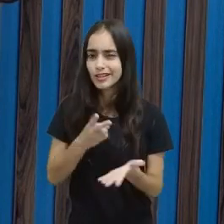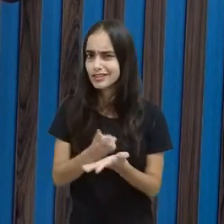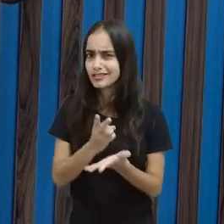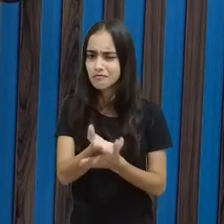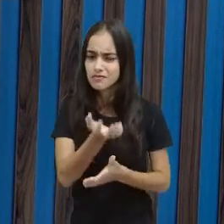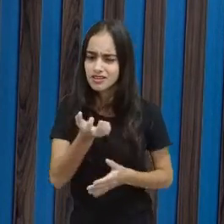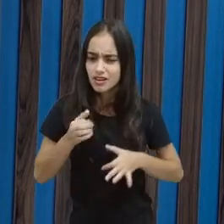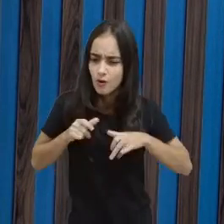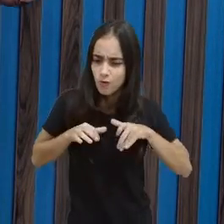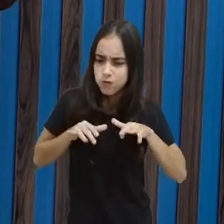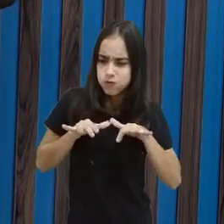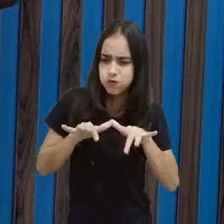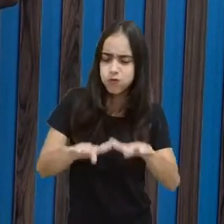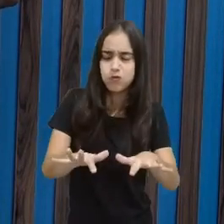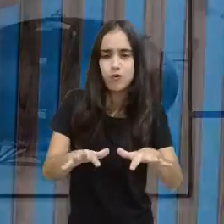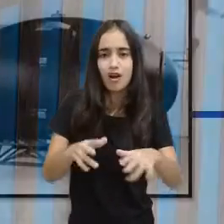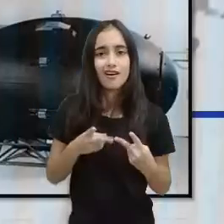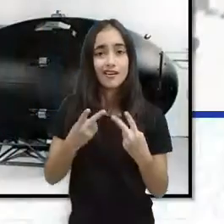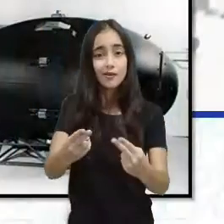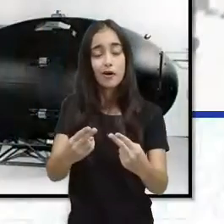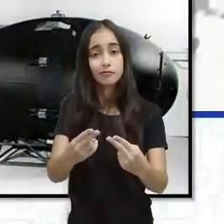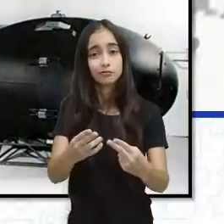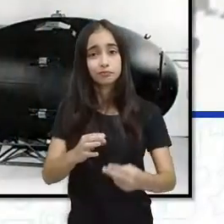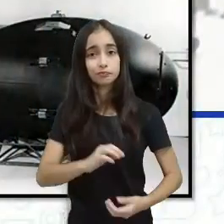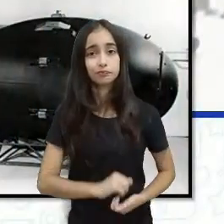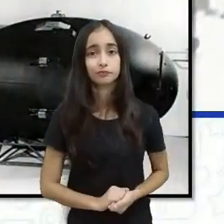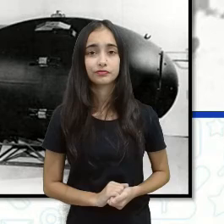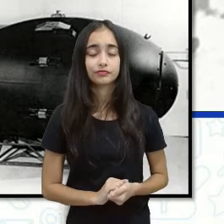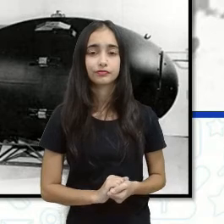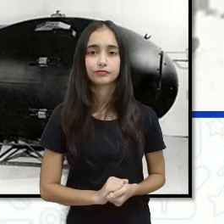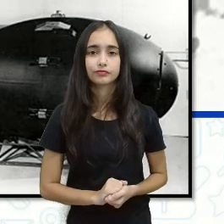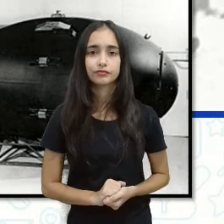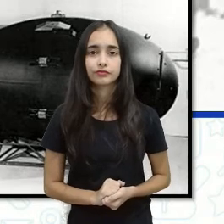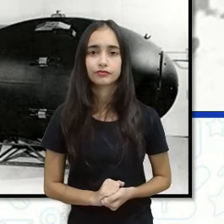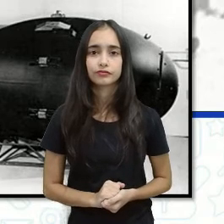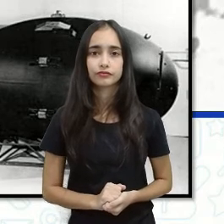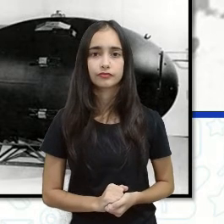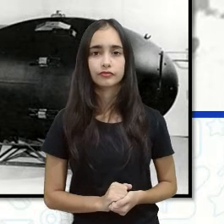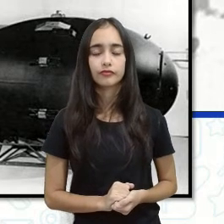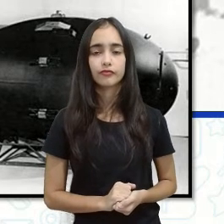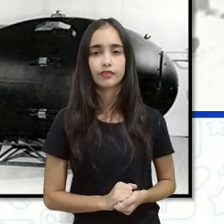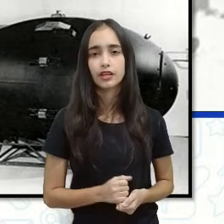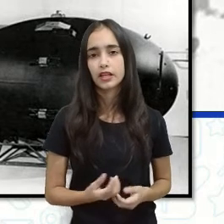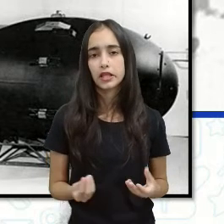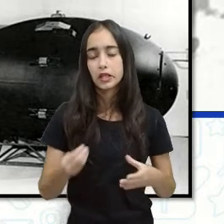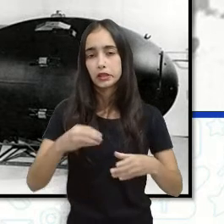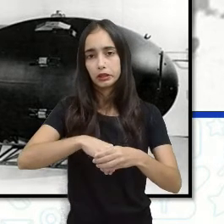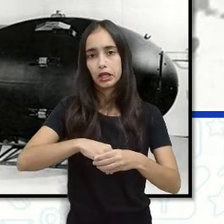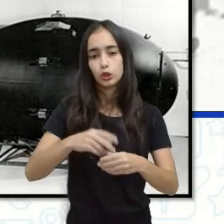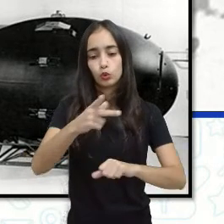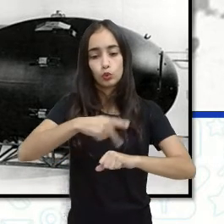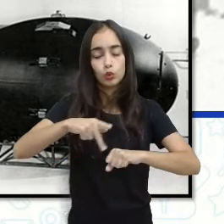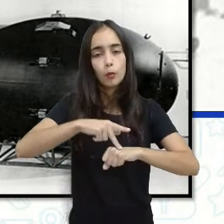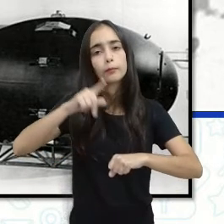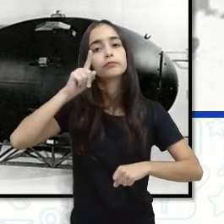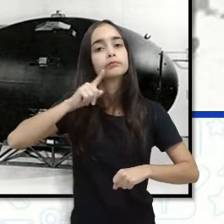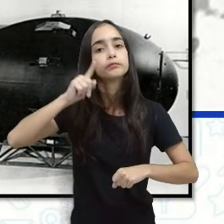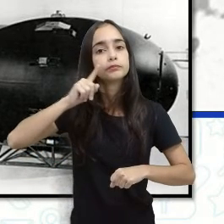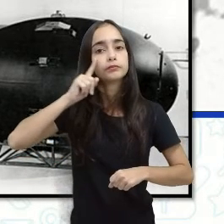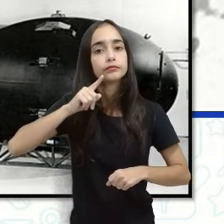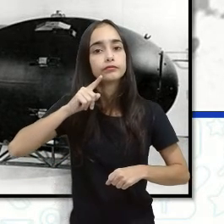ali stalinista, né, ameaçavam a supremacia econômica ali dos Estados Unidos, né, econômica e política,